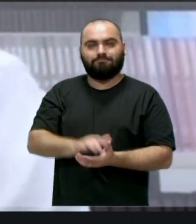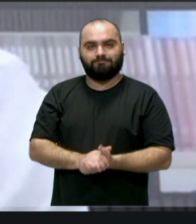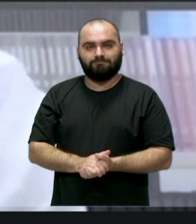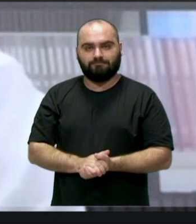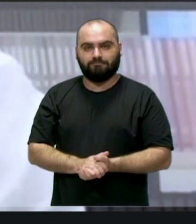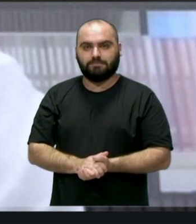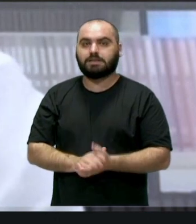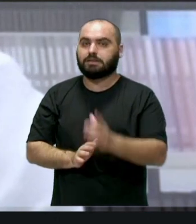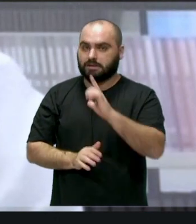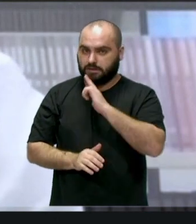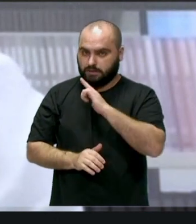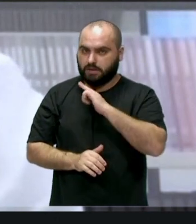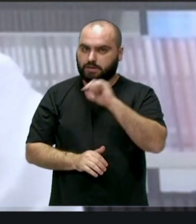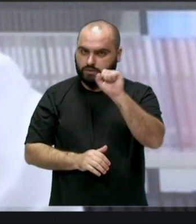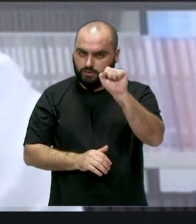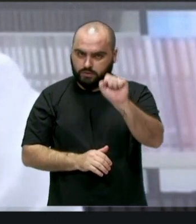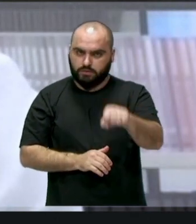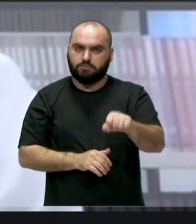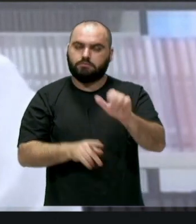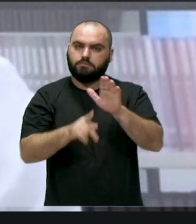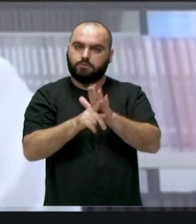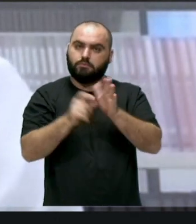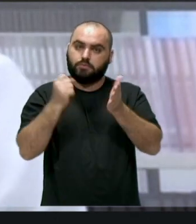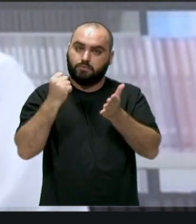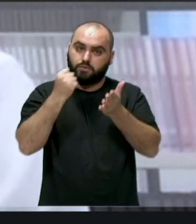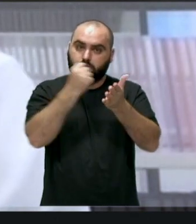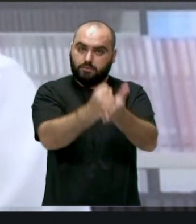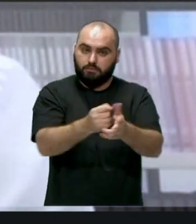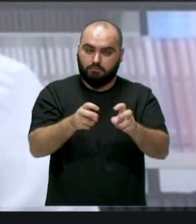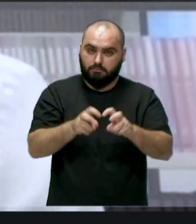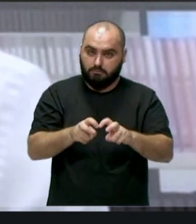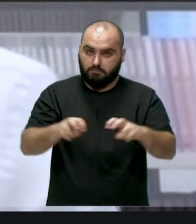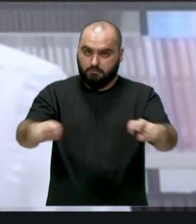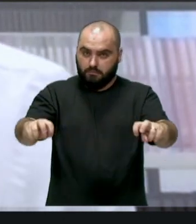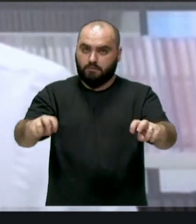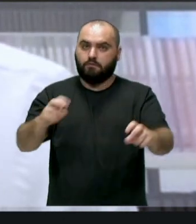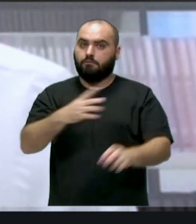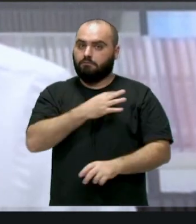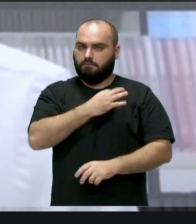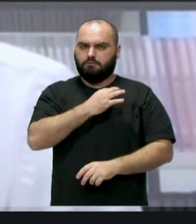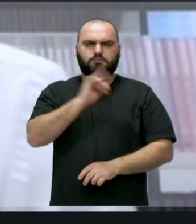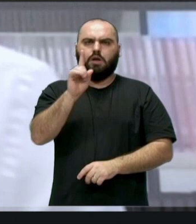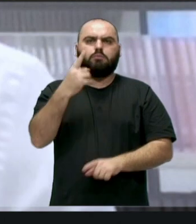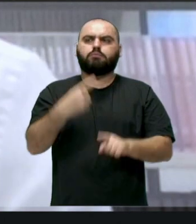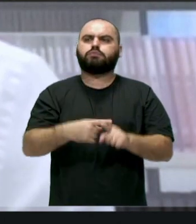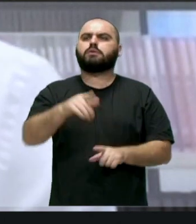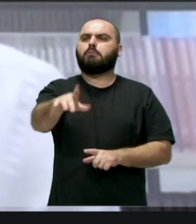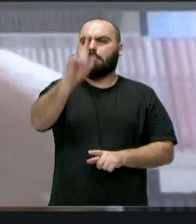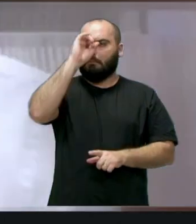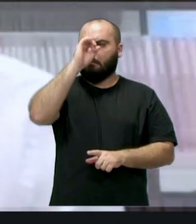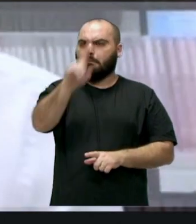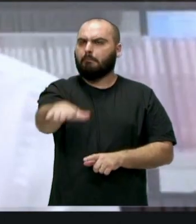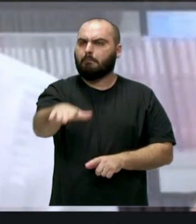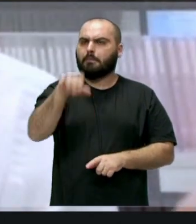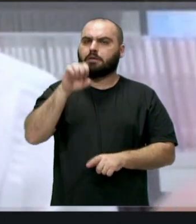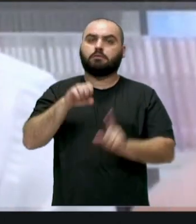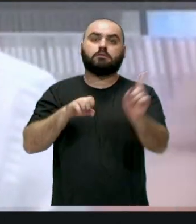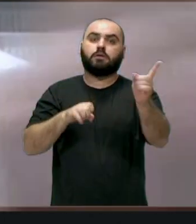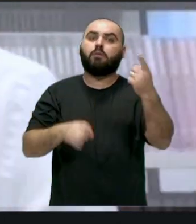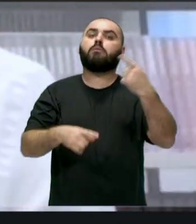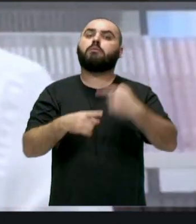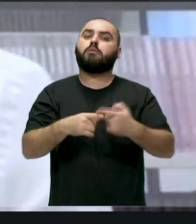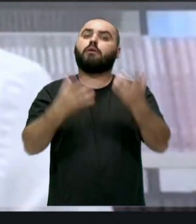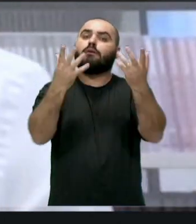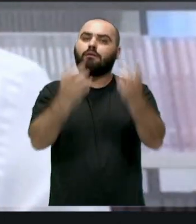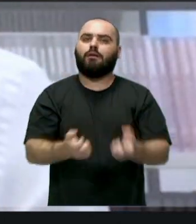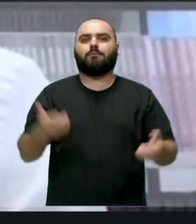nós temos uma campanha de incentivo ao mesário voluntário para que ele venha, não porque foi convocado, mas sim porque ele quer participar,